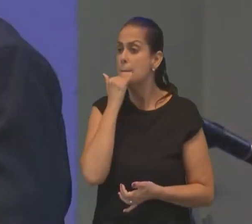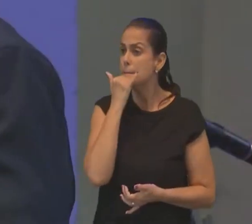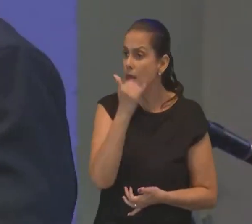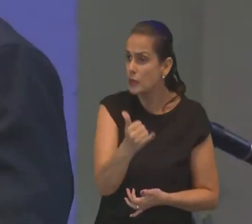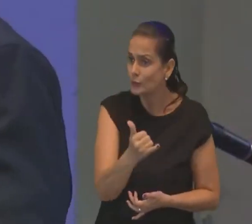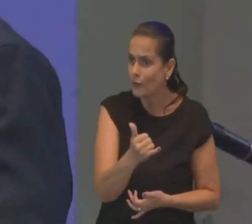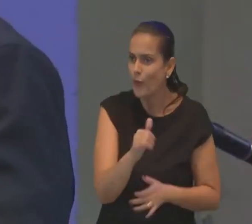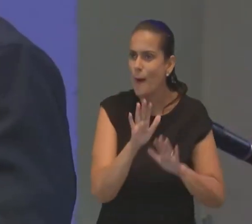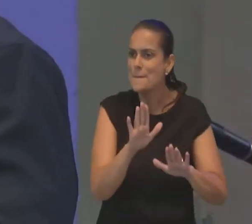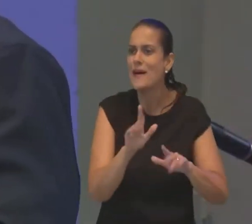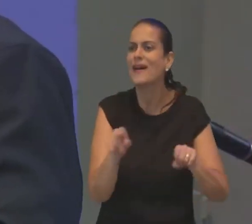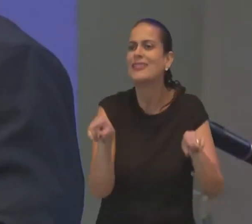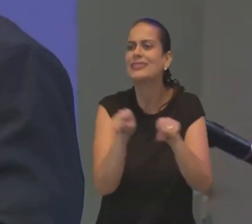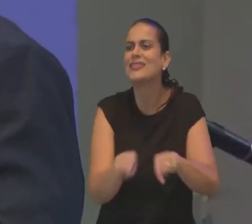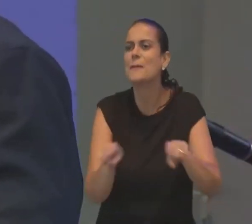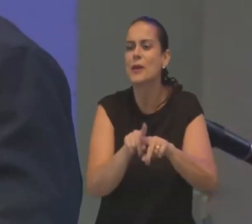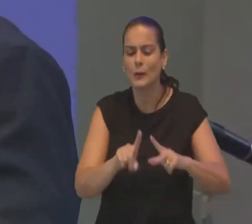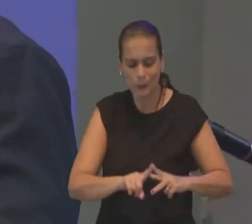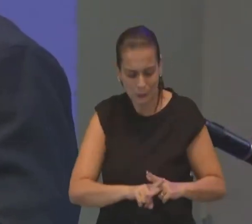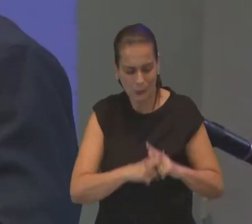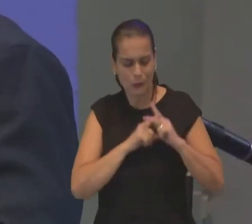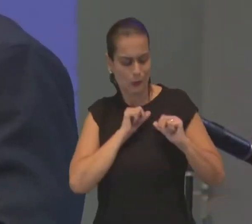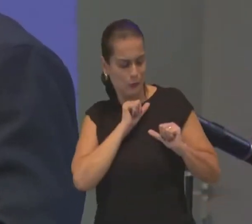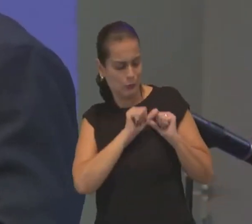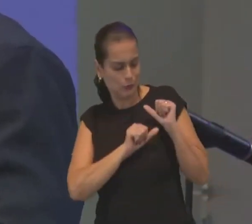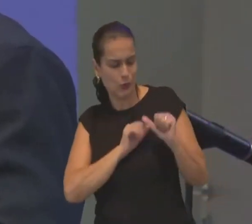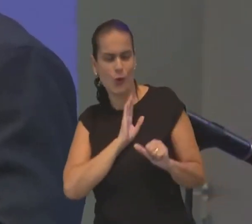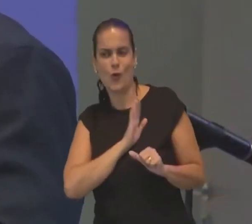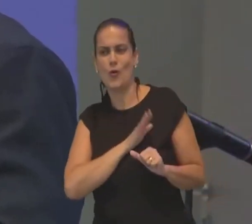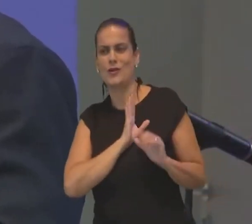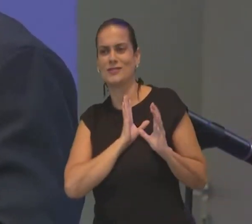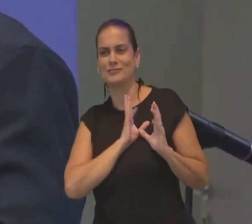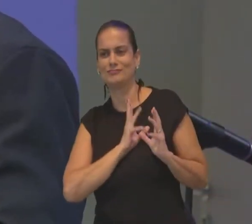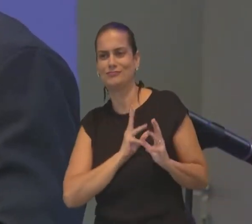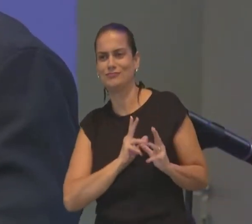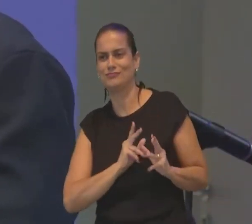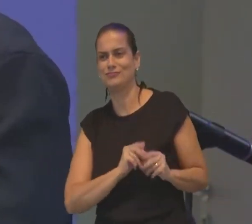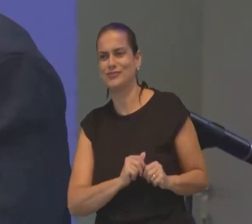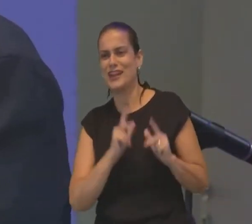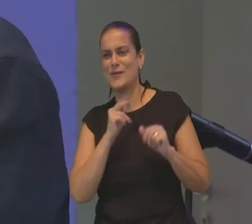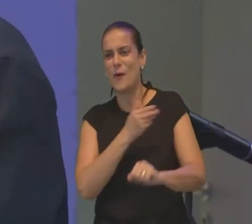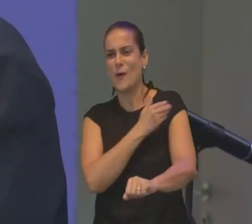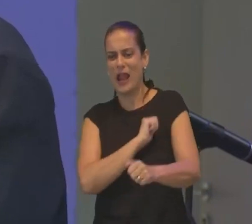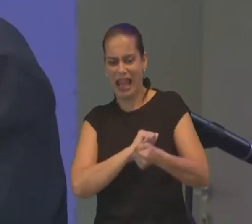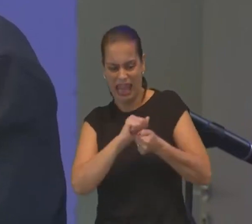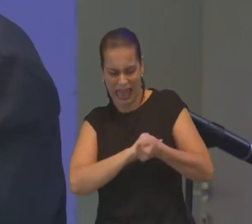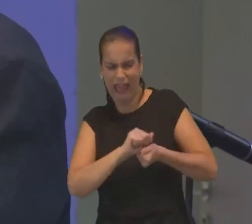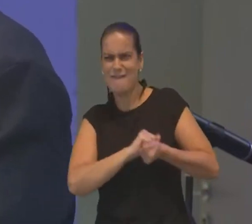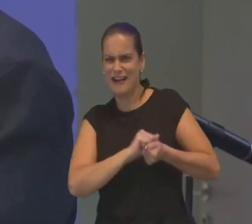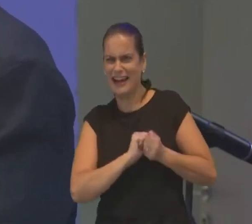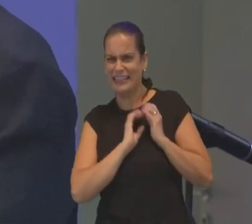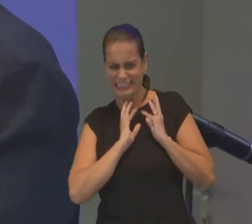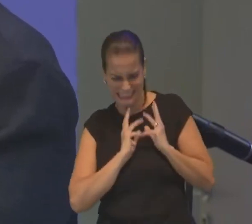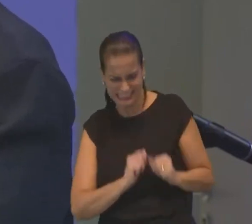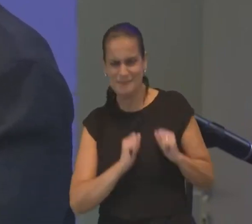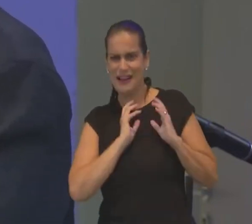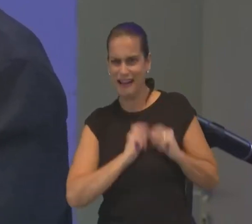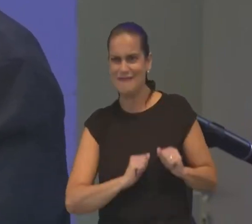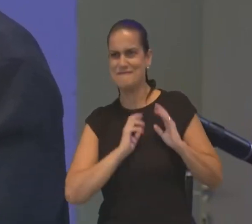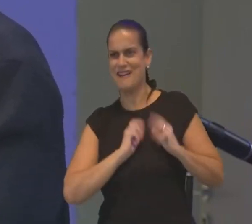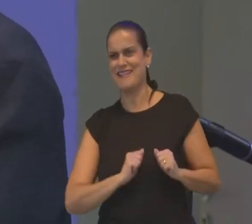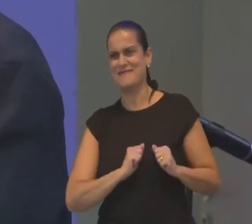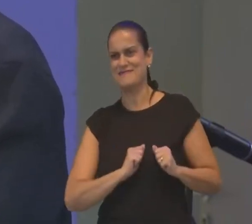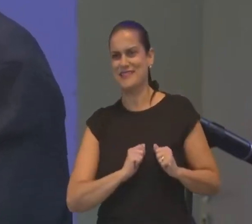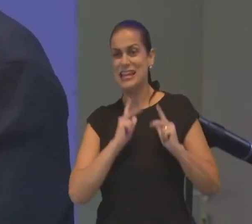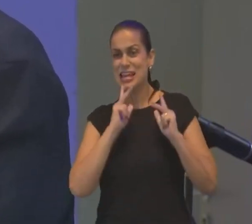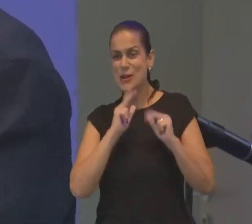Ele lava o nosso coração. Deixa branco, como a palavra de Deus diz, deixa branco como